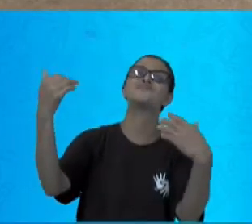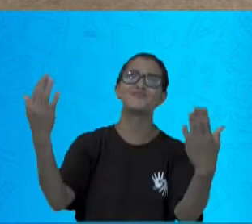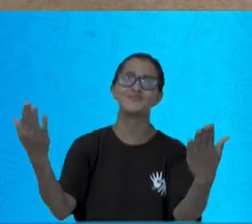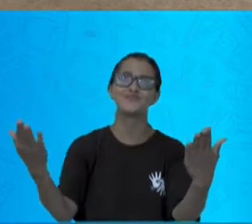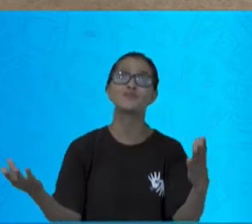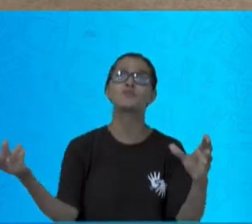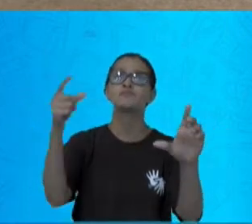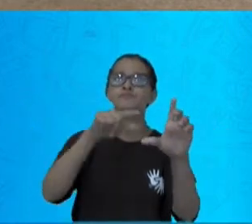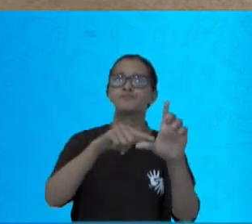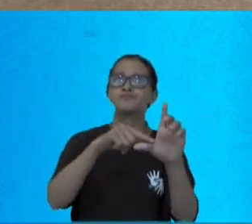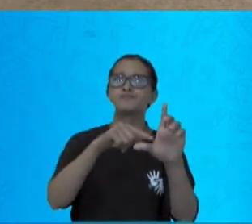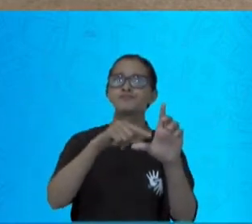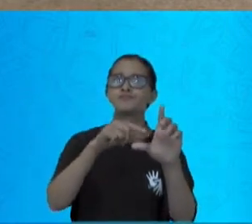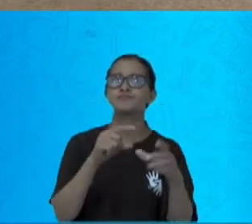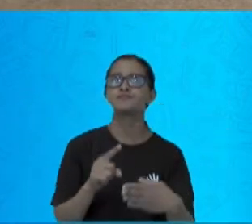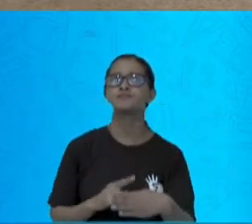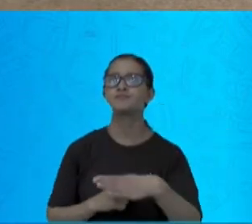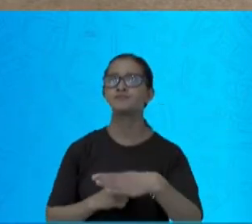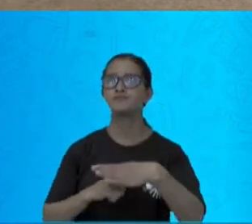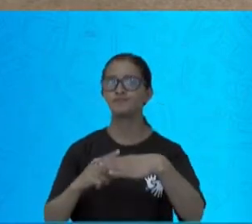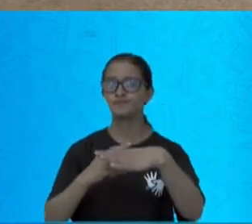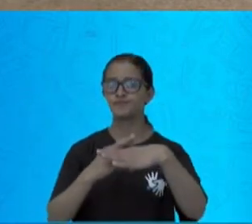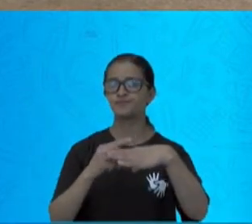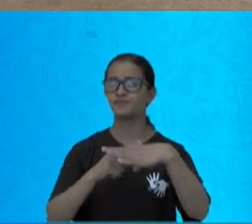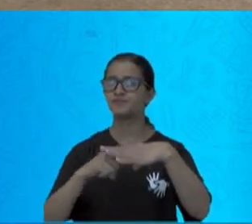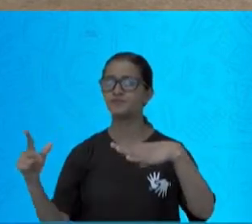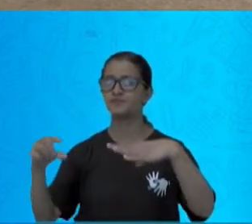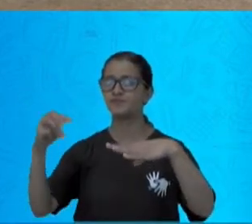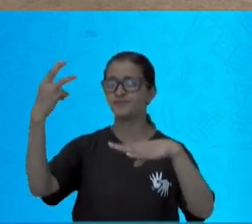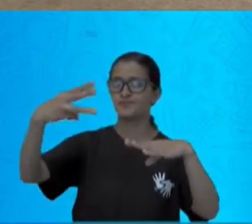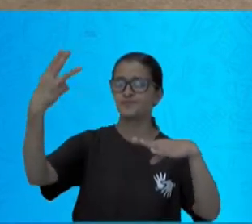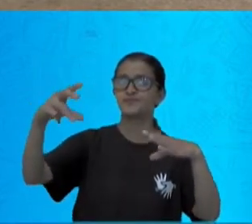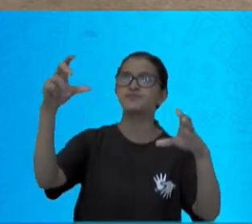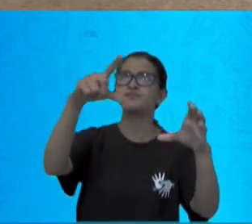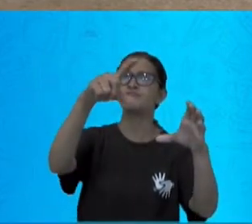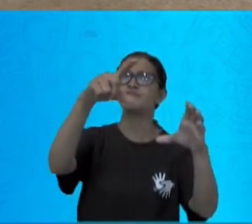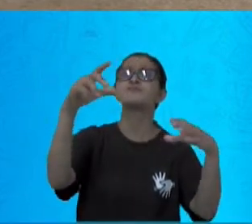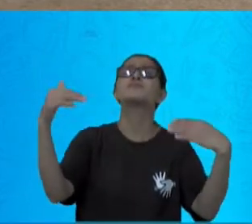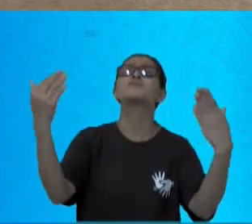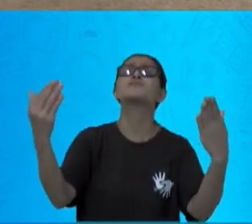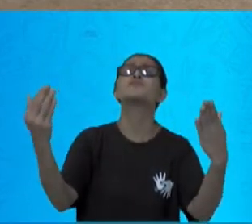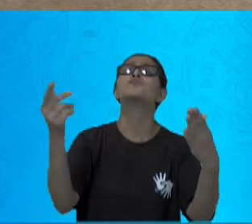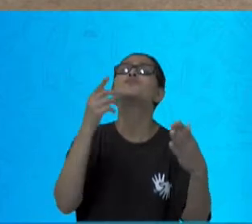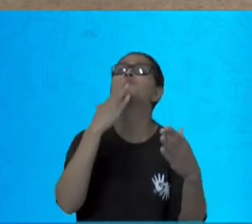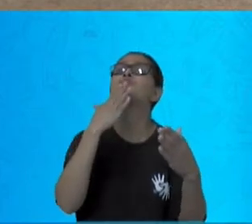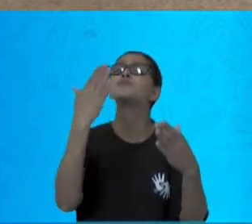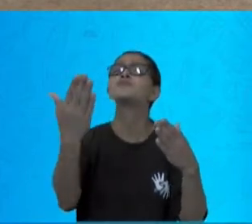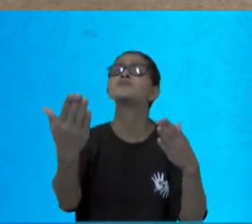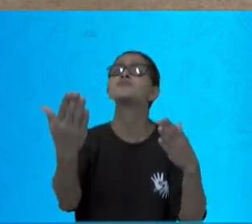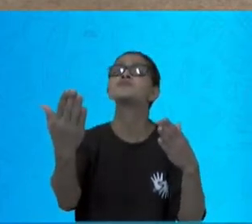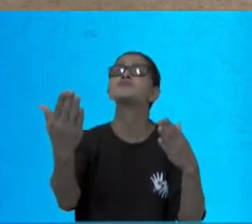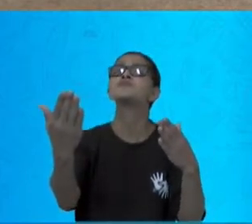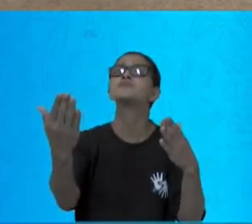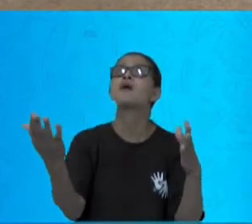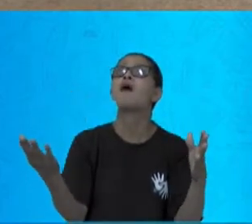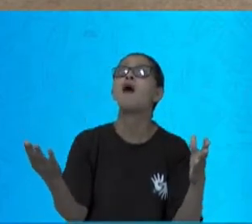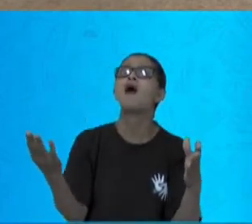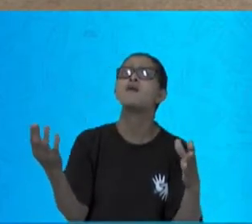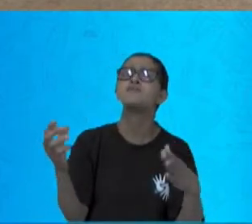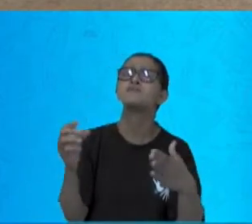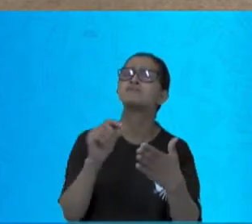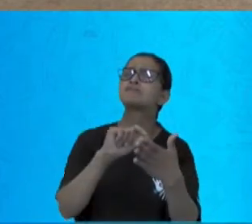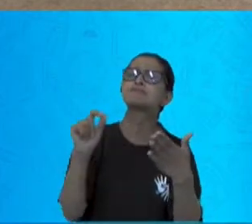de 15. Então, observa, eu estou falando o quadrado de 15, ou seja, 15 elevado ao